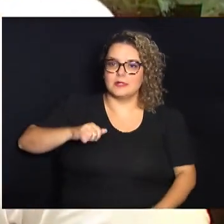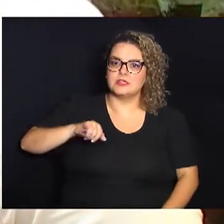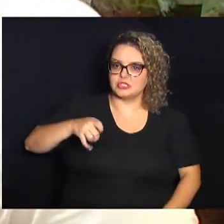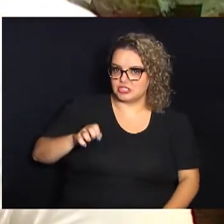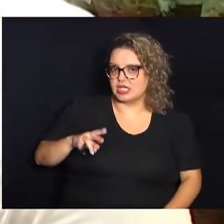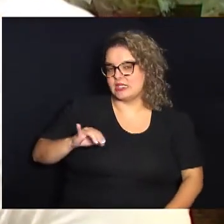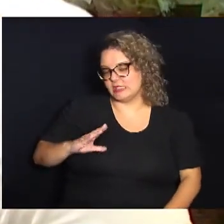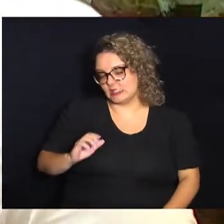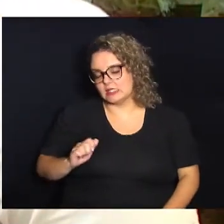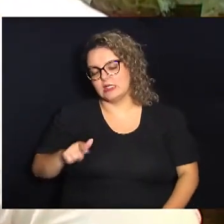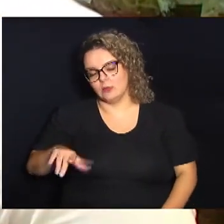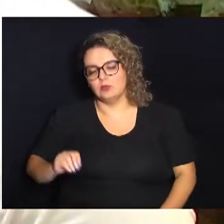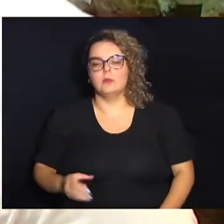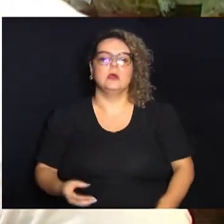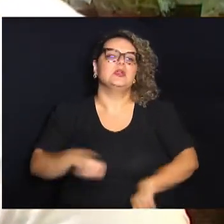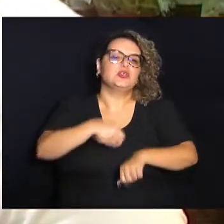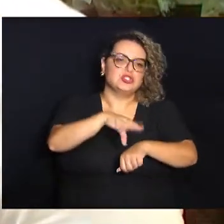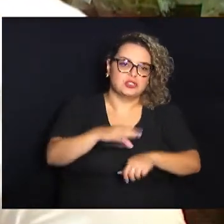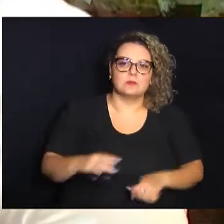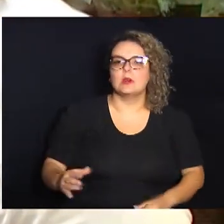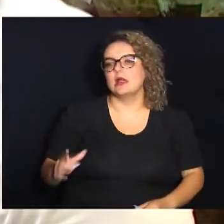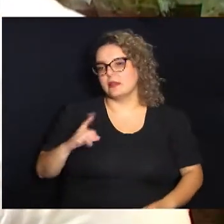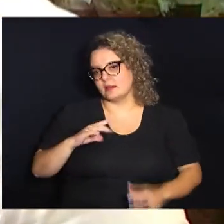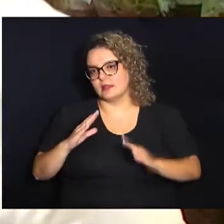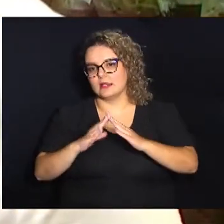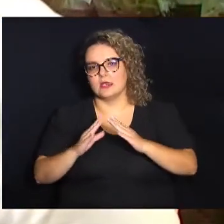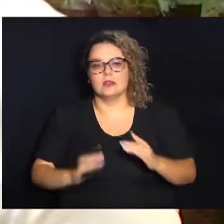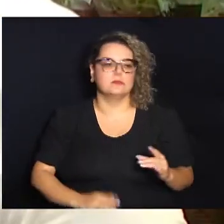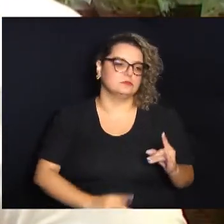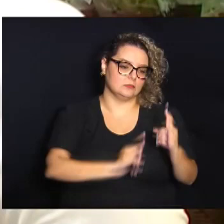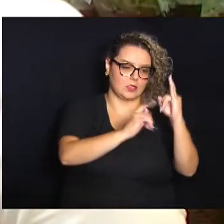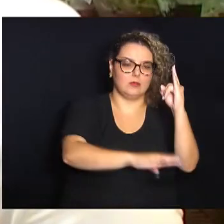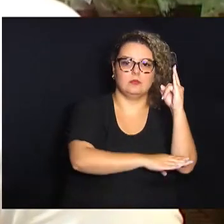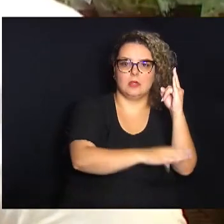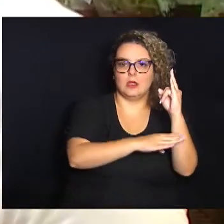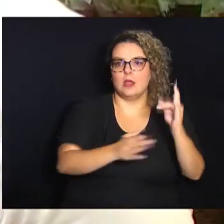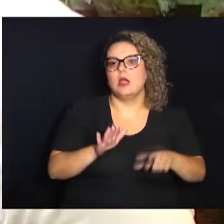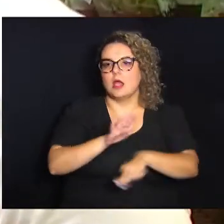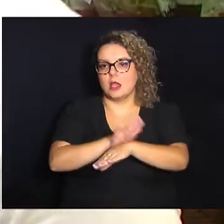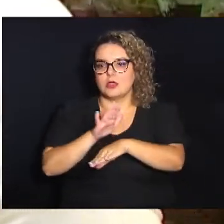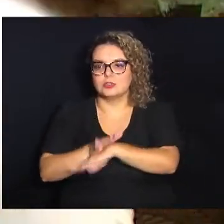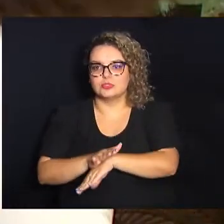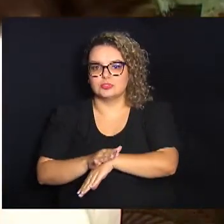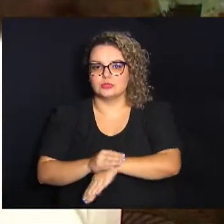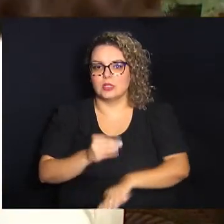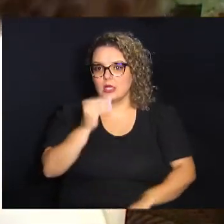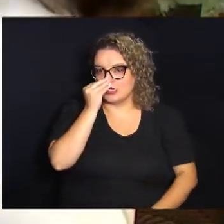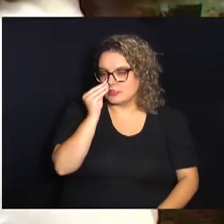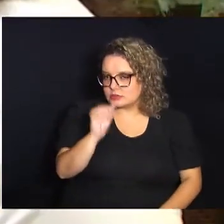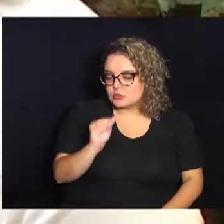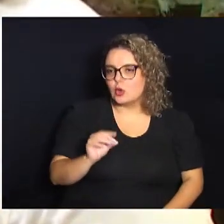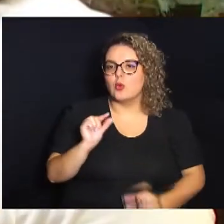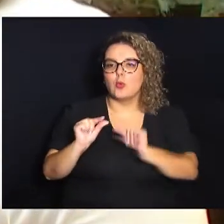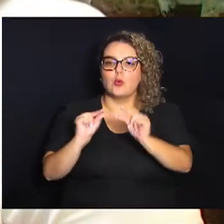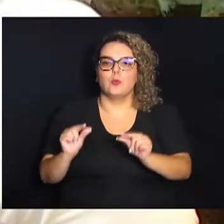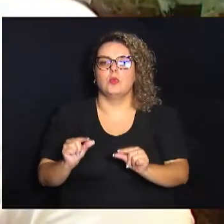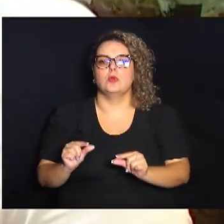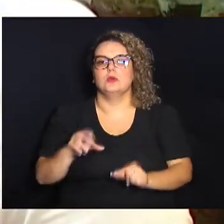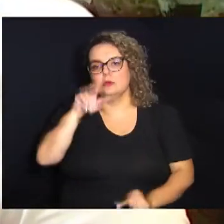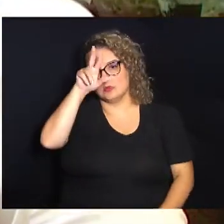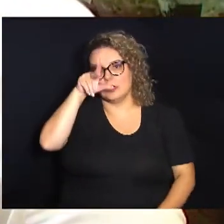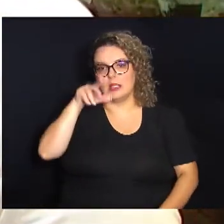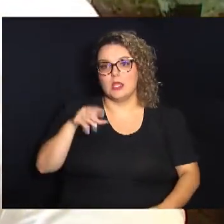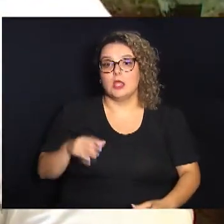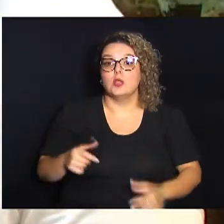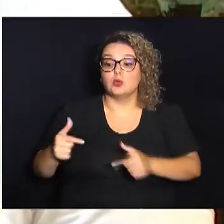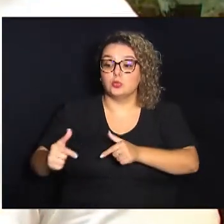no apartamento, né, para ajudar a repelir um pouco esses tipos de insetos. E a dica que eu dou é a posição.